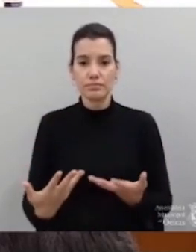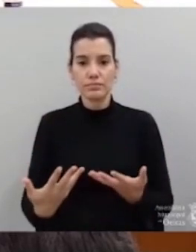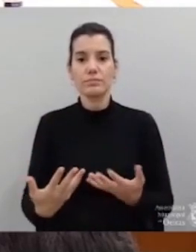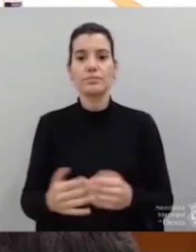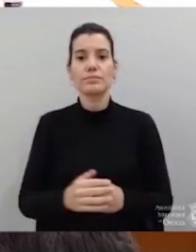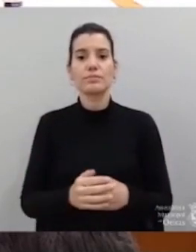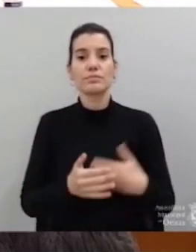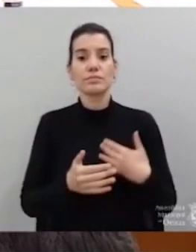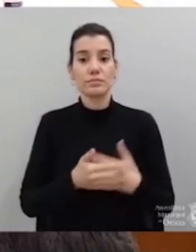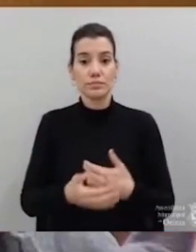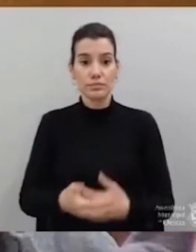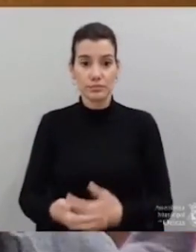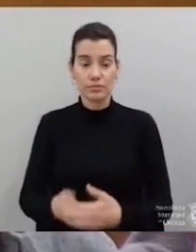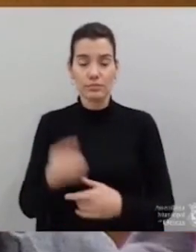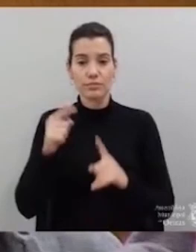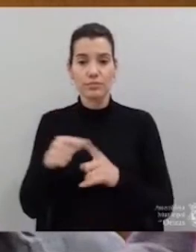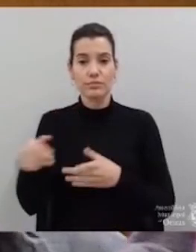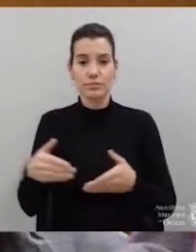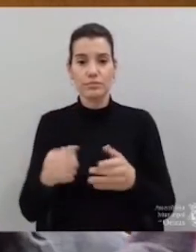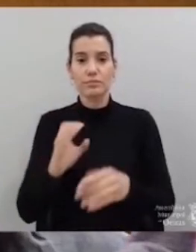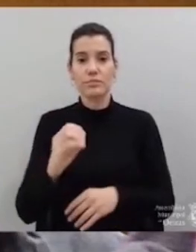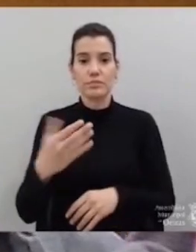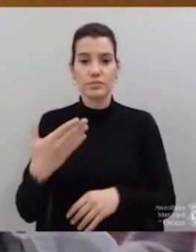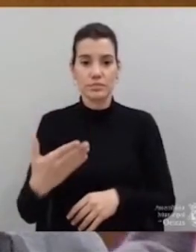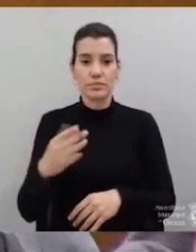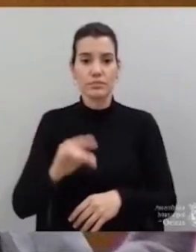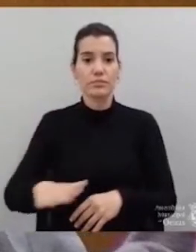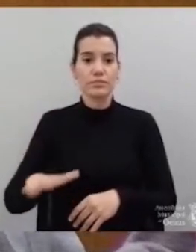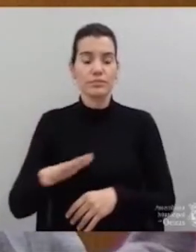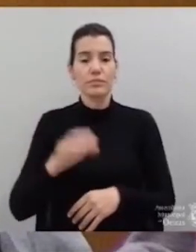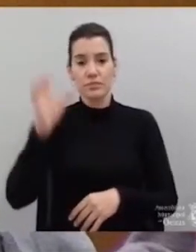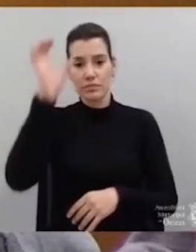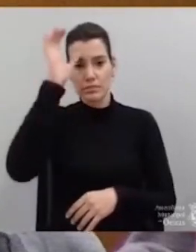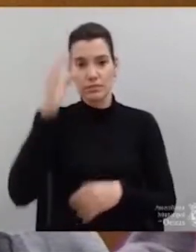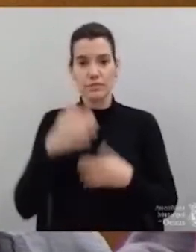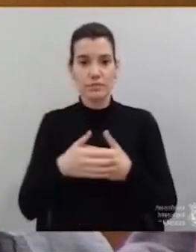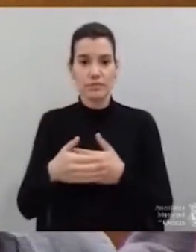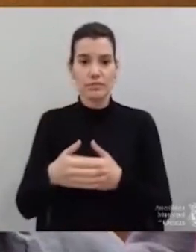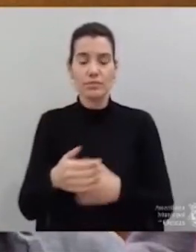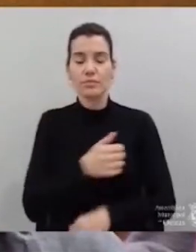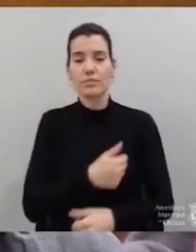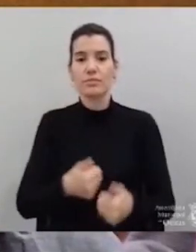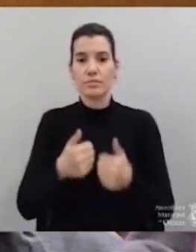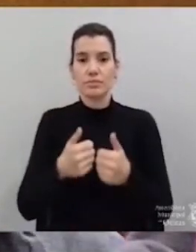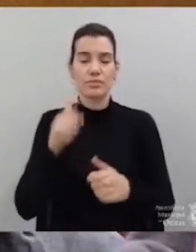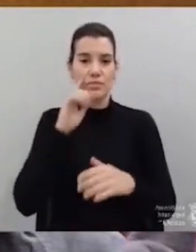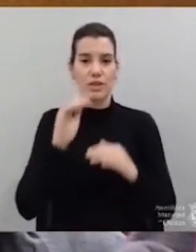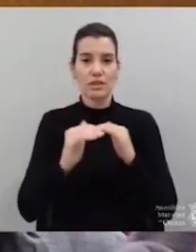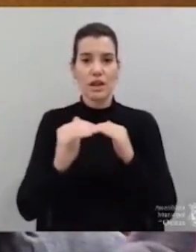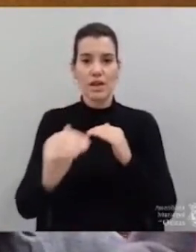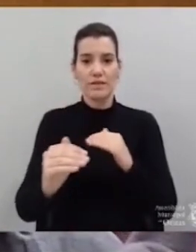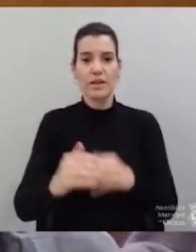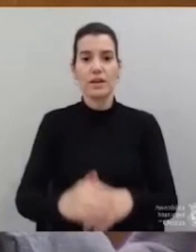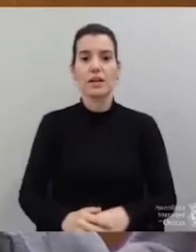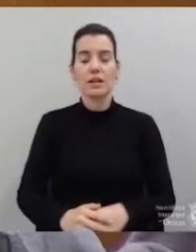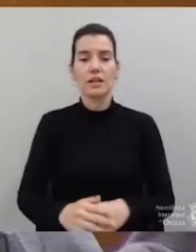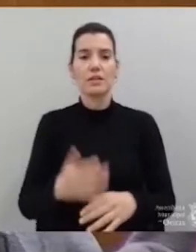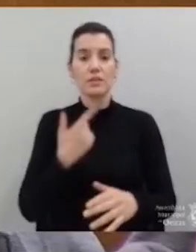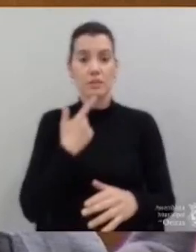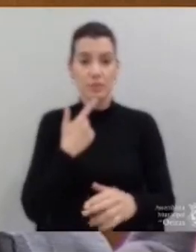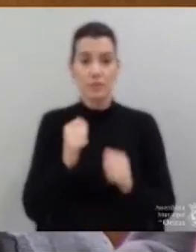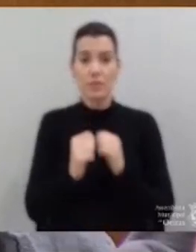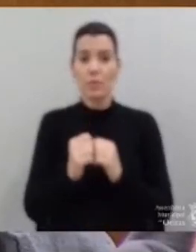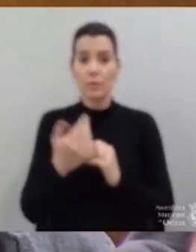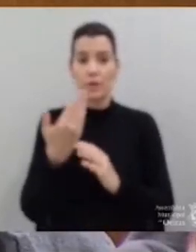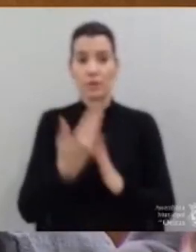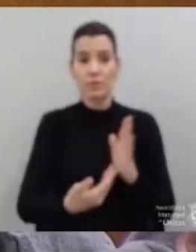o Objetivo Estratégico 01, Território Inteligente e Ordenamento Urbano Sustentável. O que se constata no documento